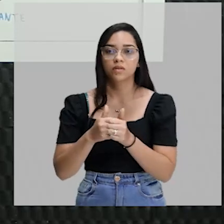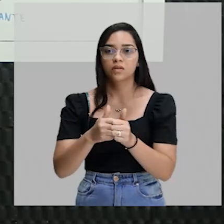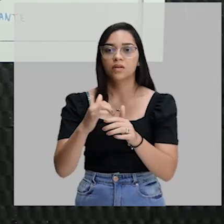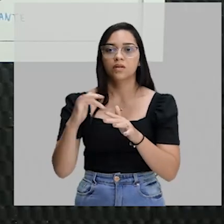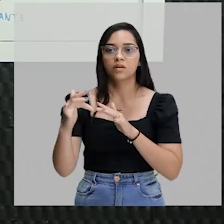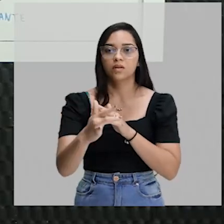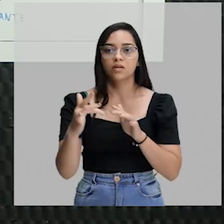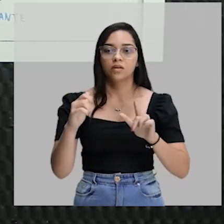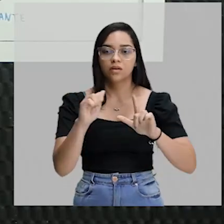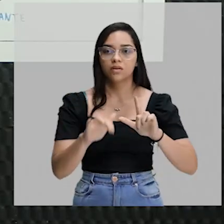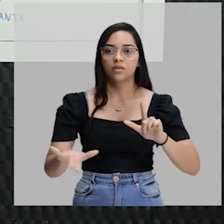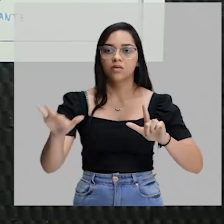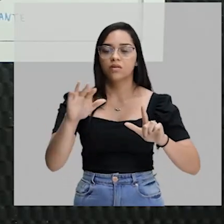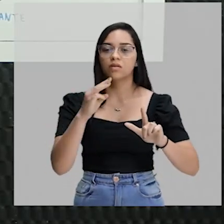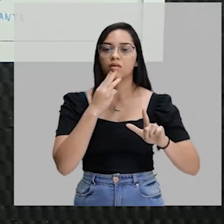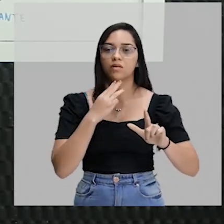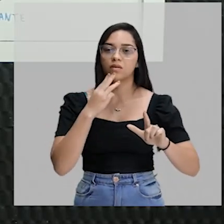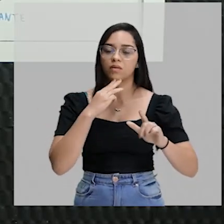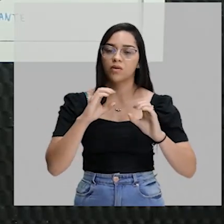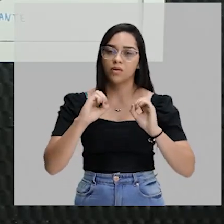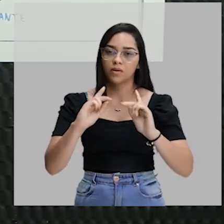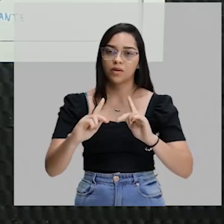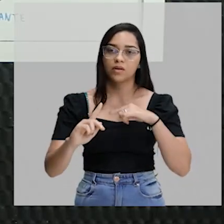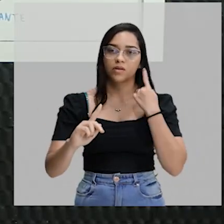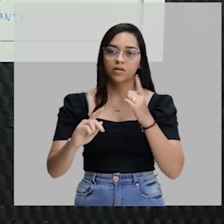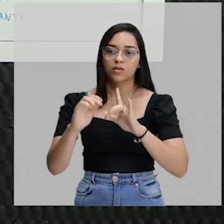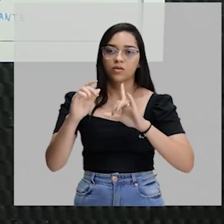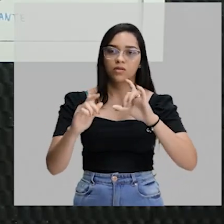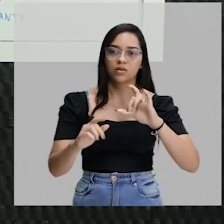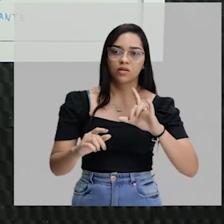sociais, plataforma Gonçalves Dias, tá certo? Nós estamos no